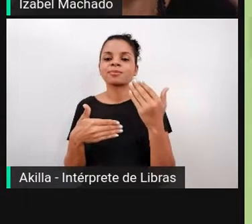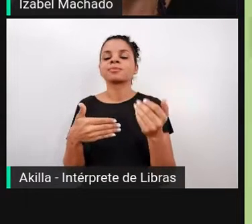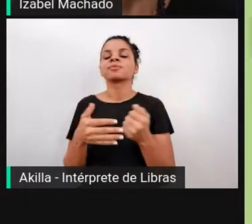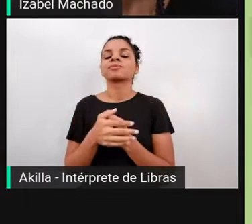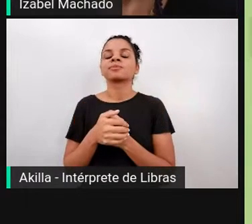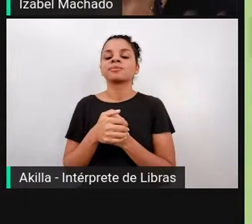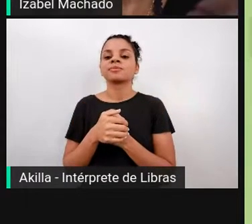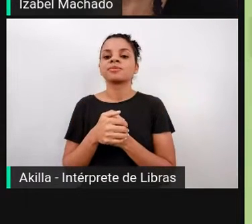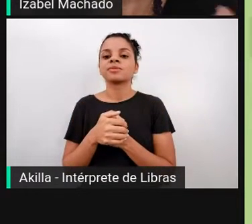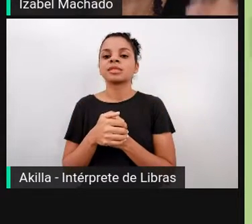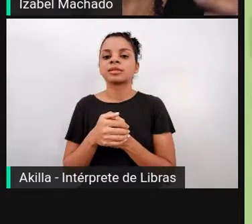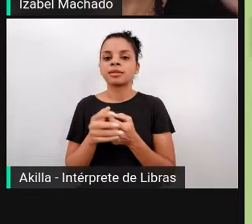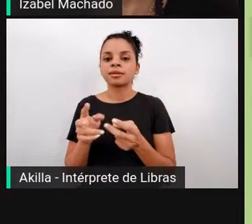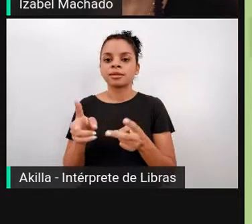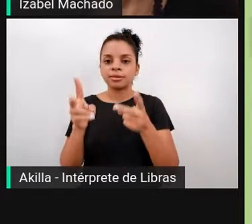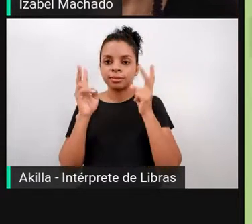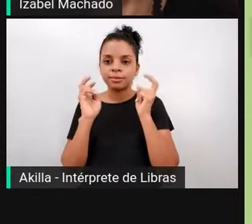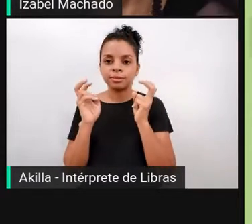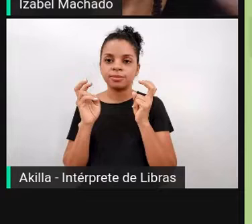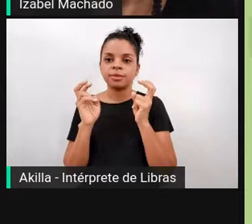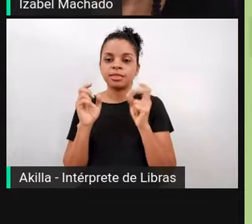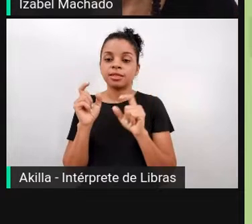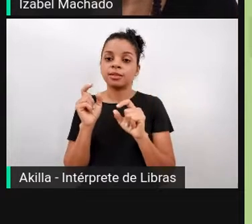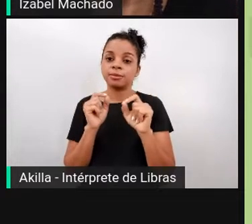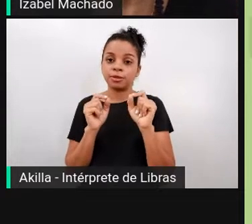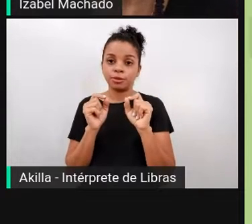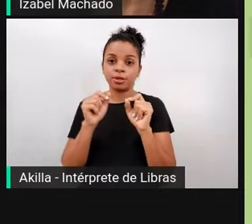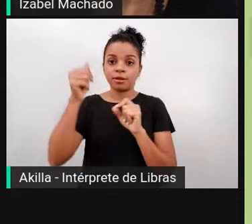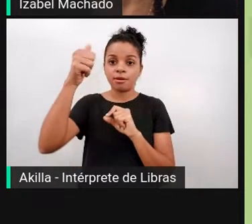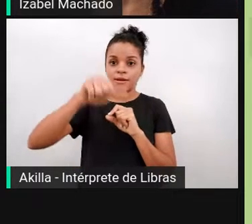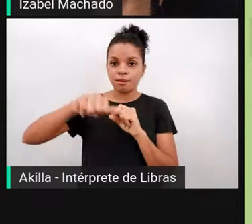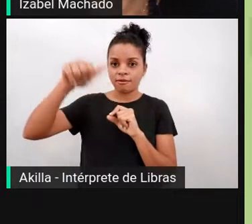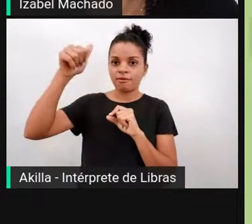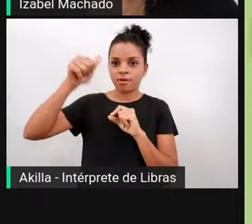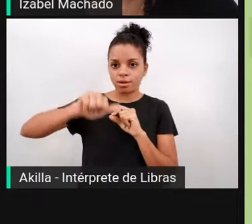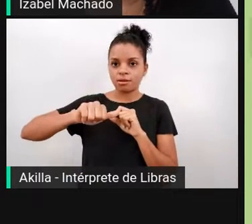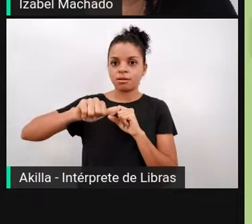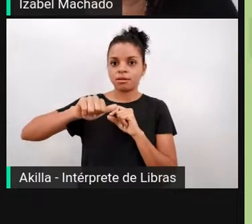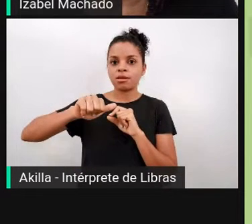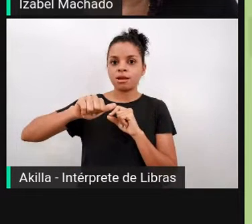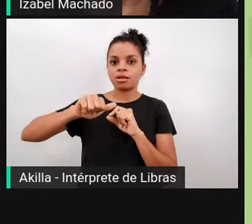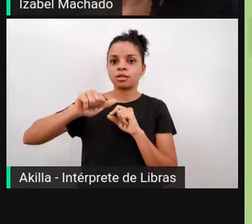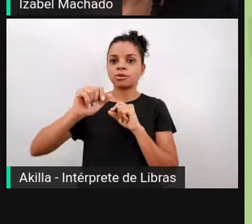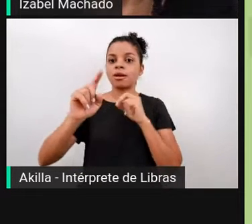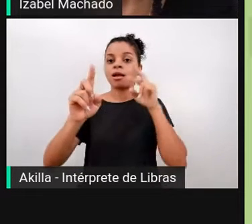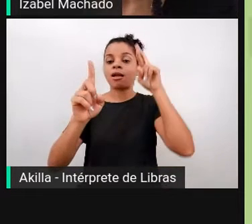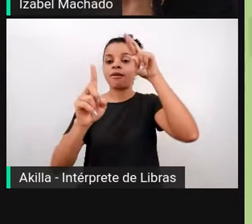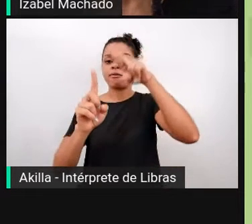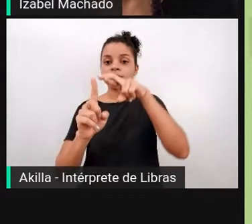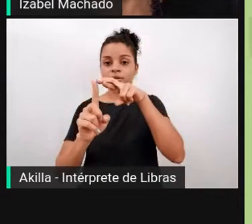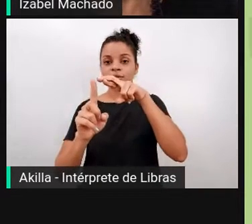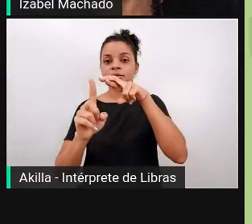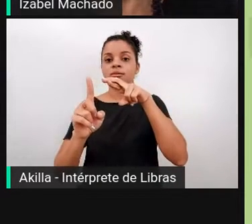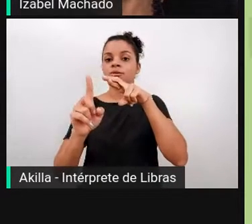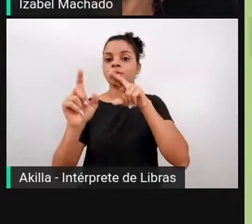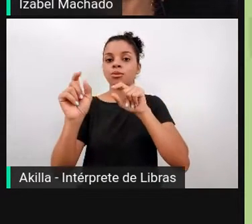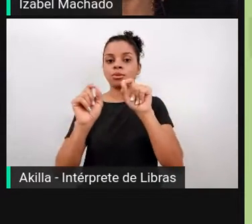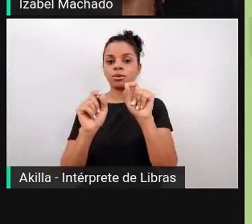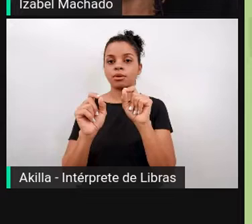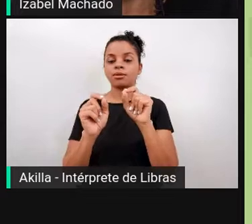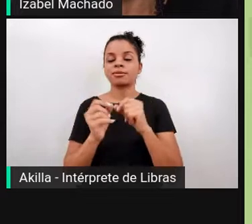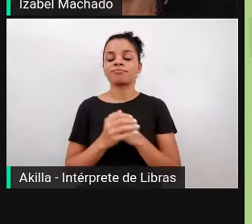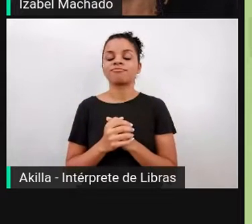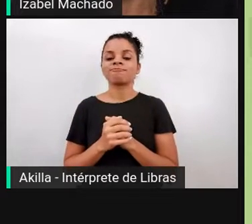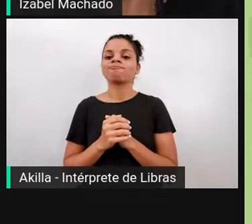gente percebe, assim, numa primeira análise da amostra e do referencial teórico estudado, é que é